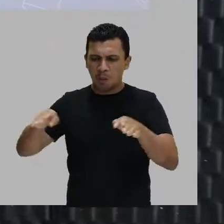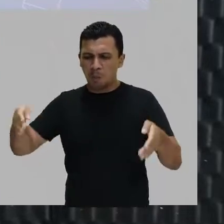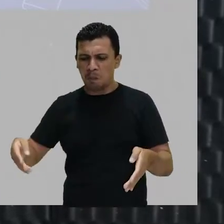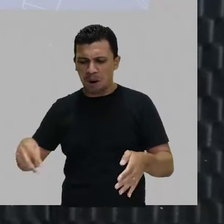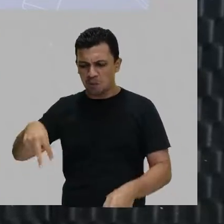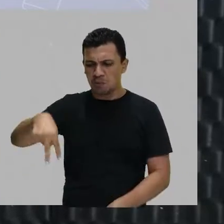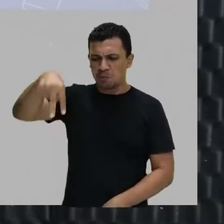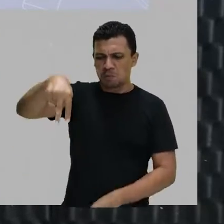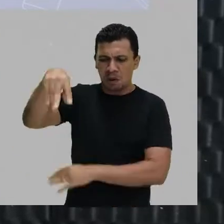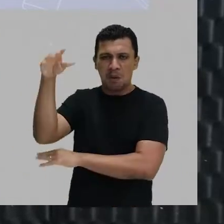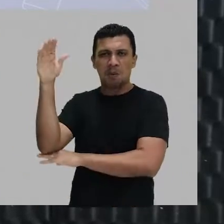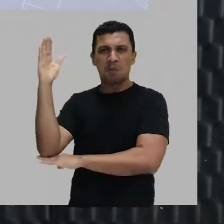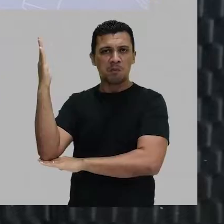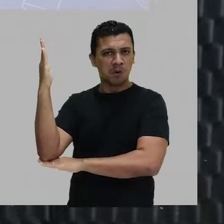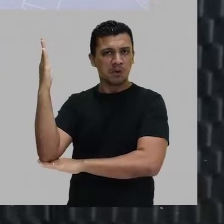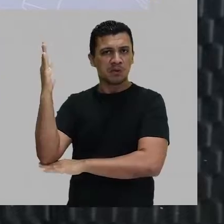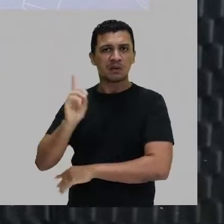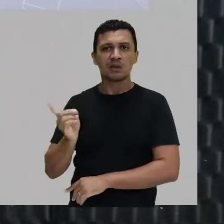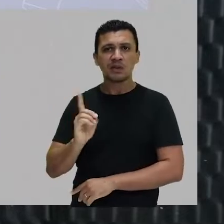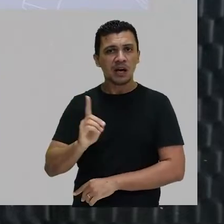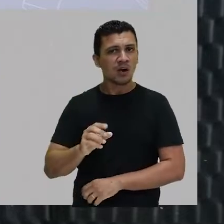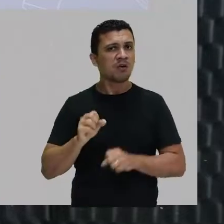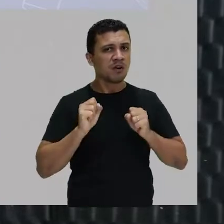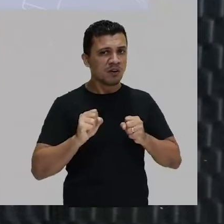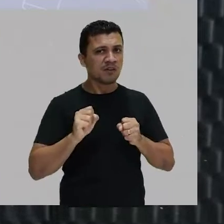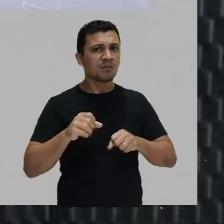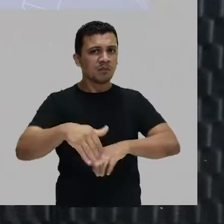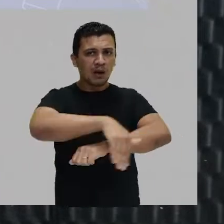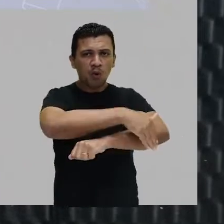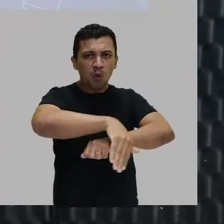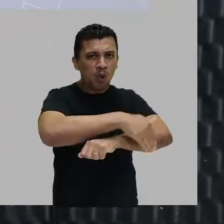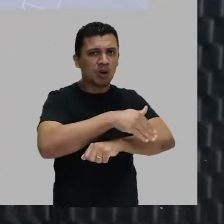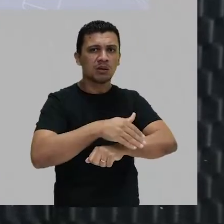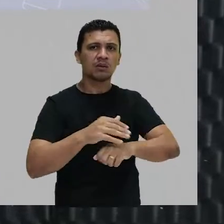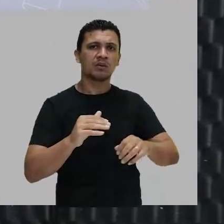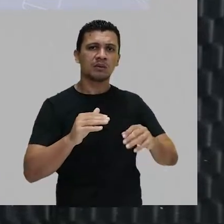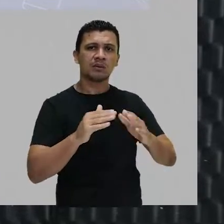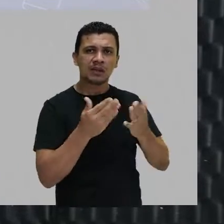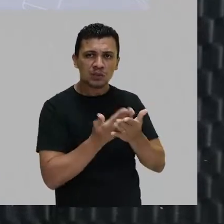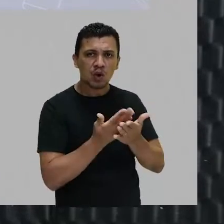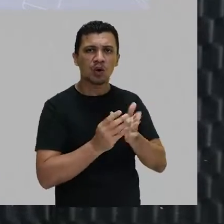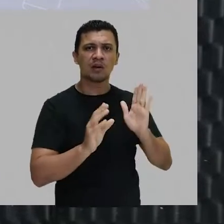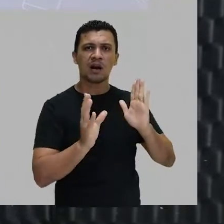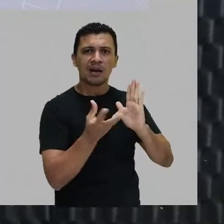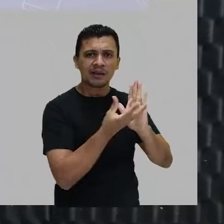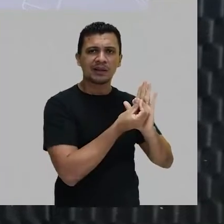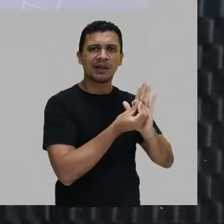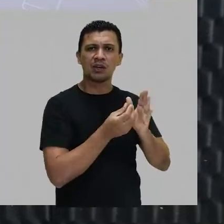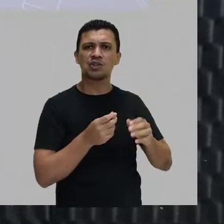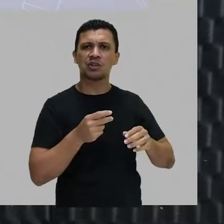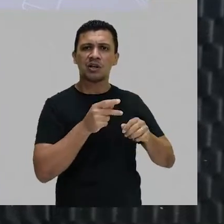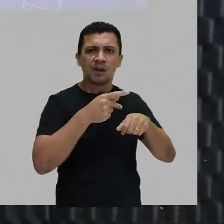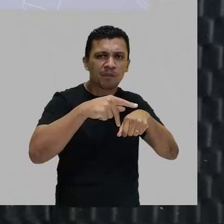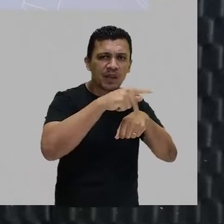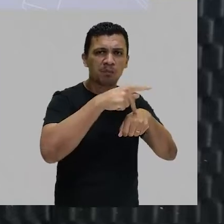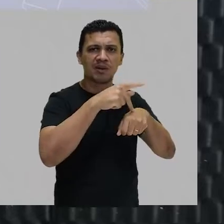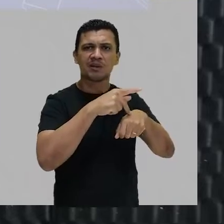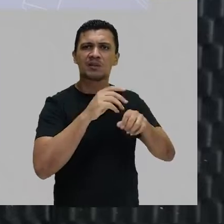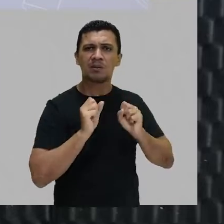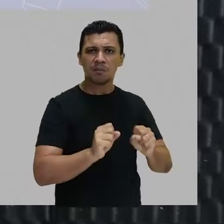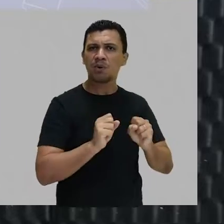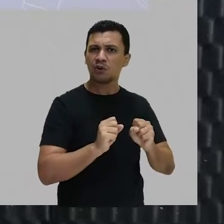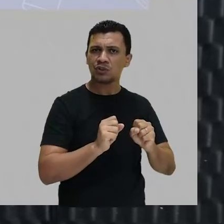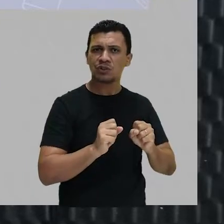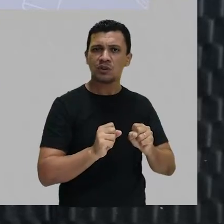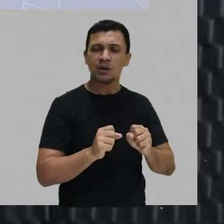Não, eu posso fazer na rua, eu posso fazer na escola, eu posso fazer na igreja, eu posso fazer na praça em frente à igreja, eu posso fazer